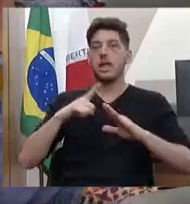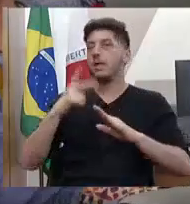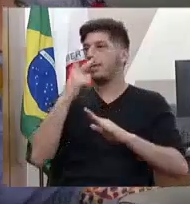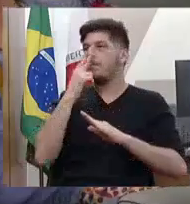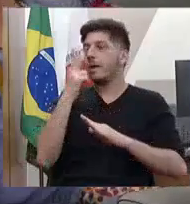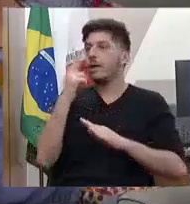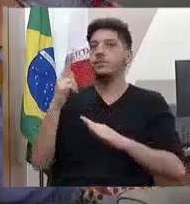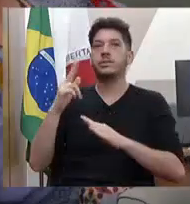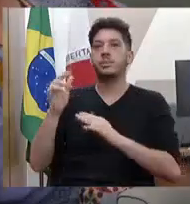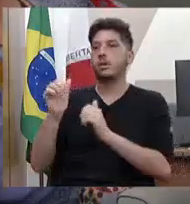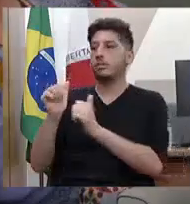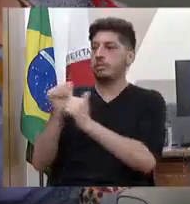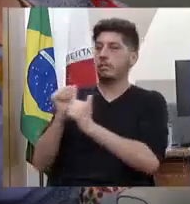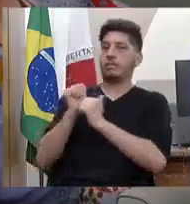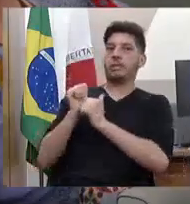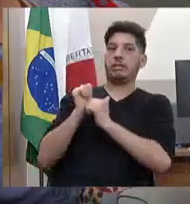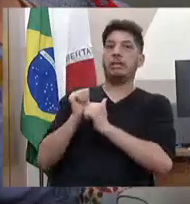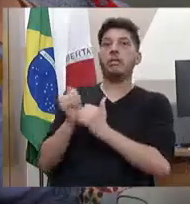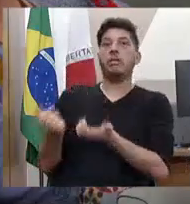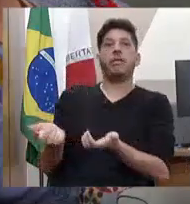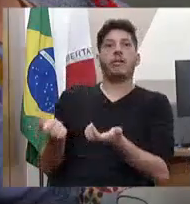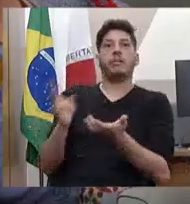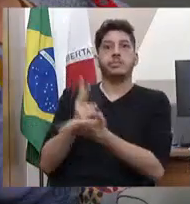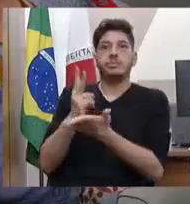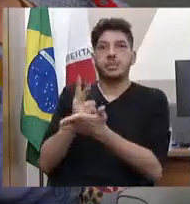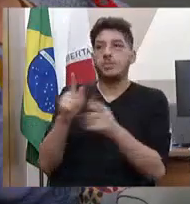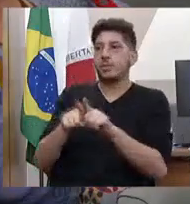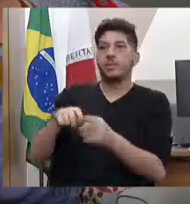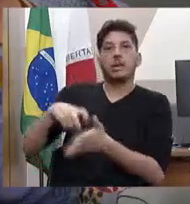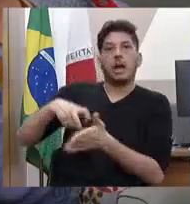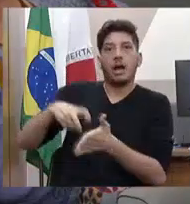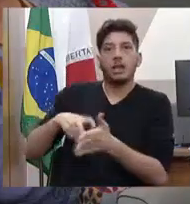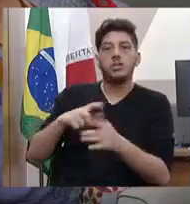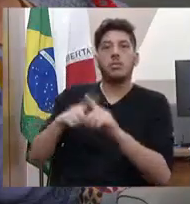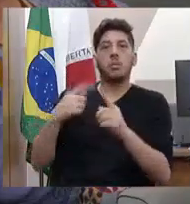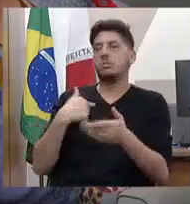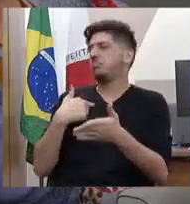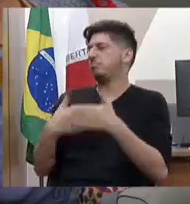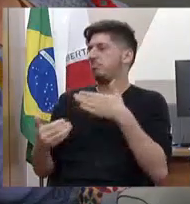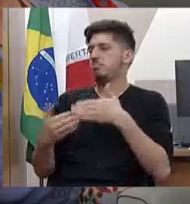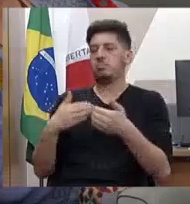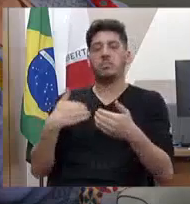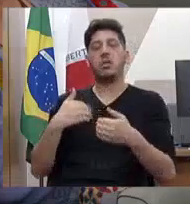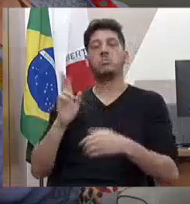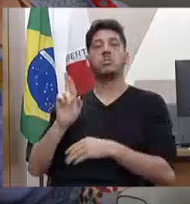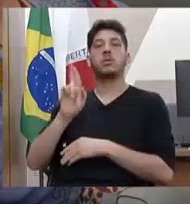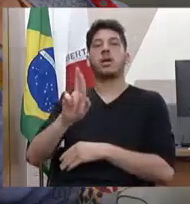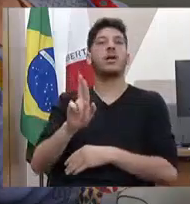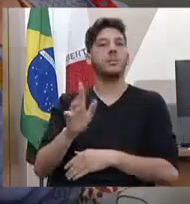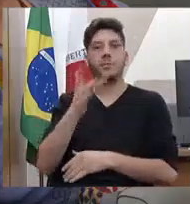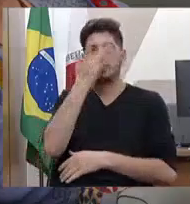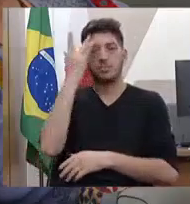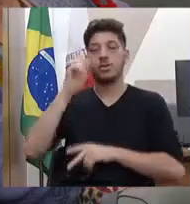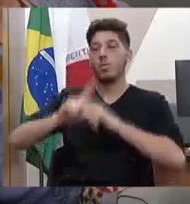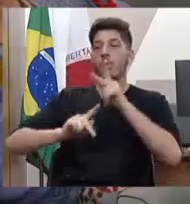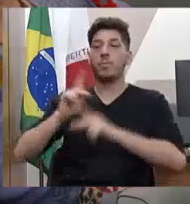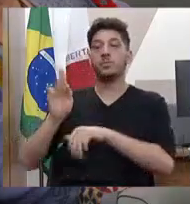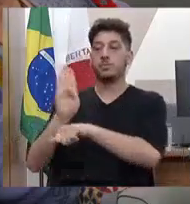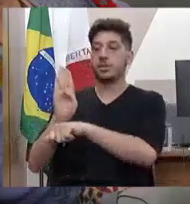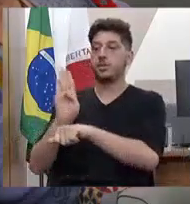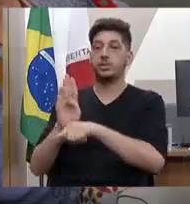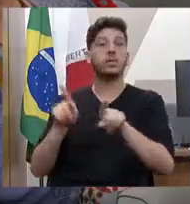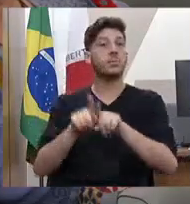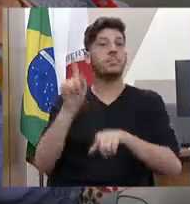sofremos punições mas eu não me importo porque eu tô aqui para ser a voz do Trabalhador de Betim do Trabalhador de Minas Gerais enquanto Central